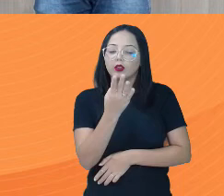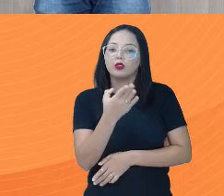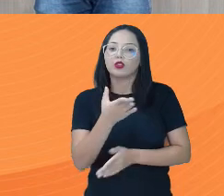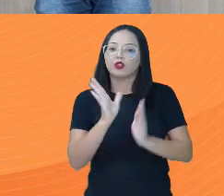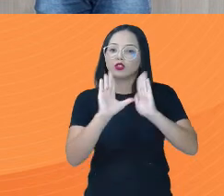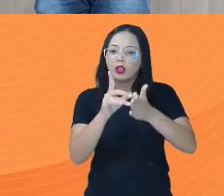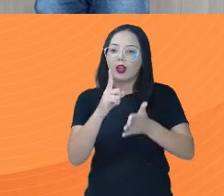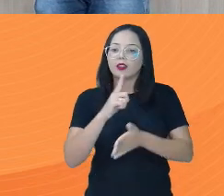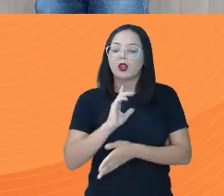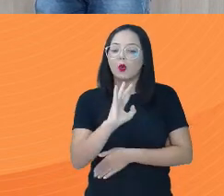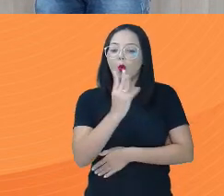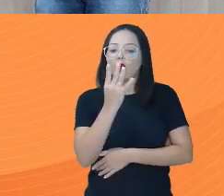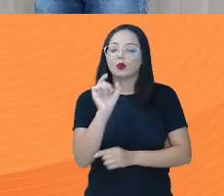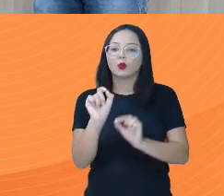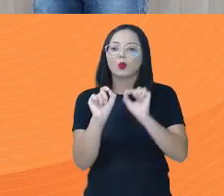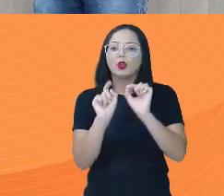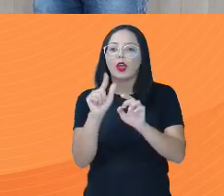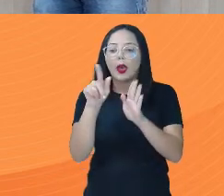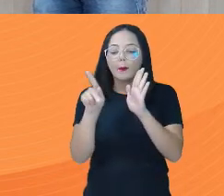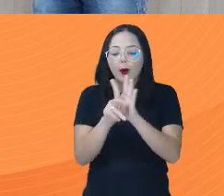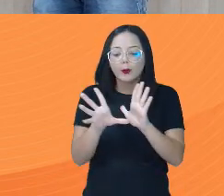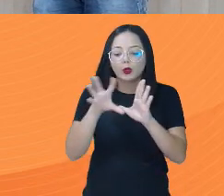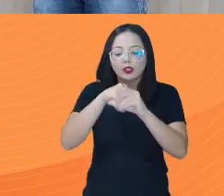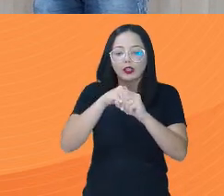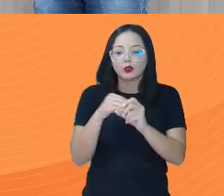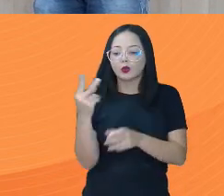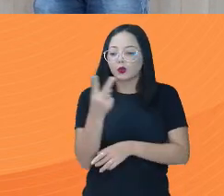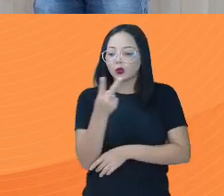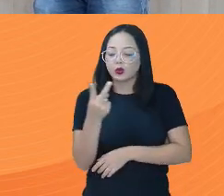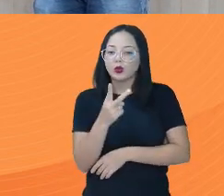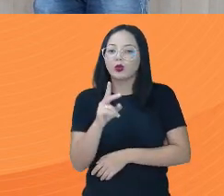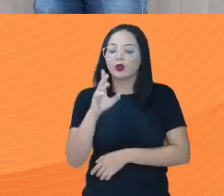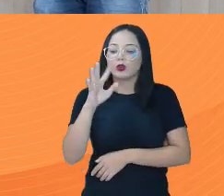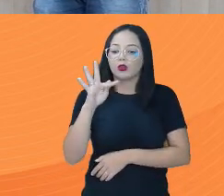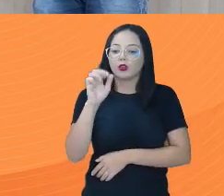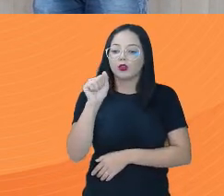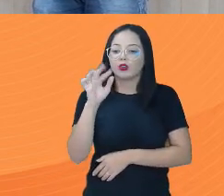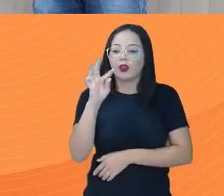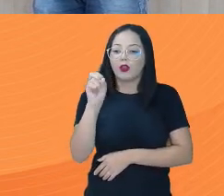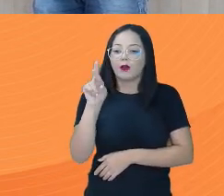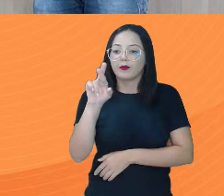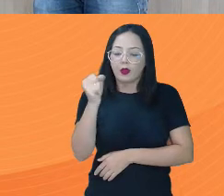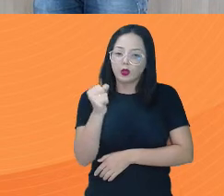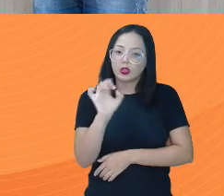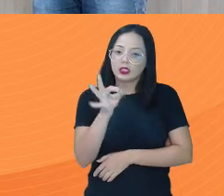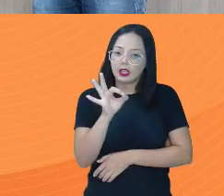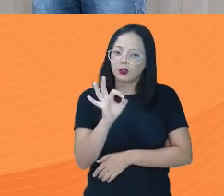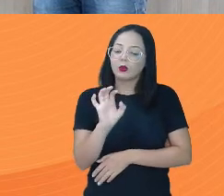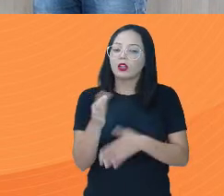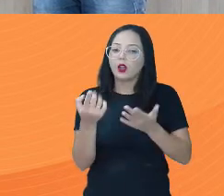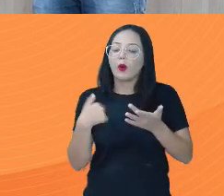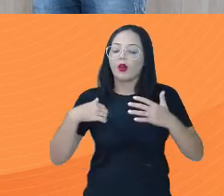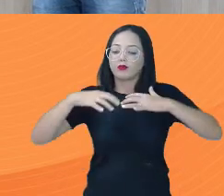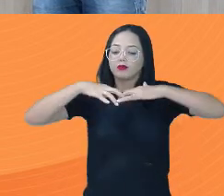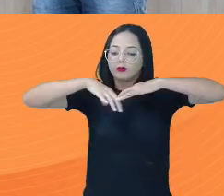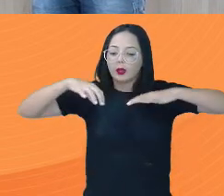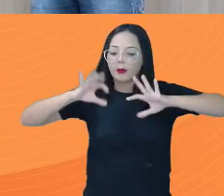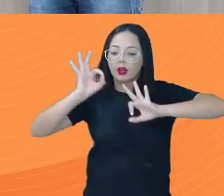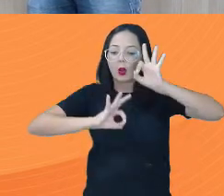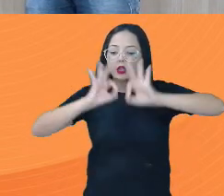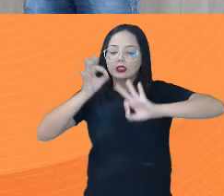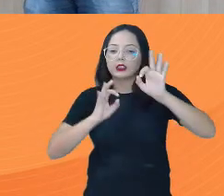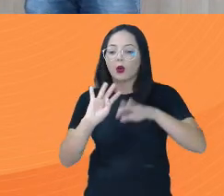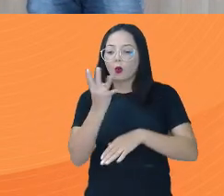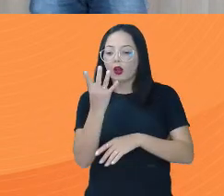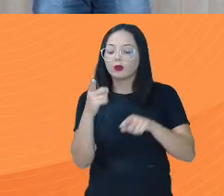que o 4, ele pertence aos dois fatores aí em comum, tá bom? Então, eu vou separar o 4, certo?